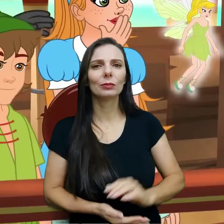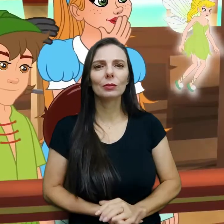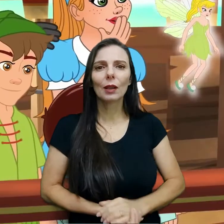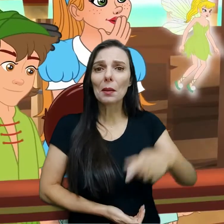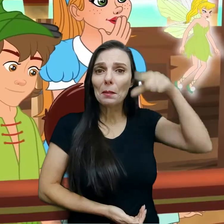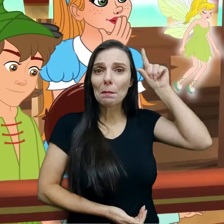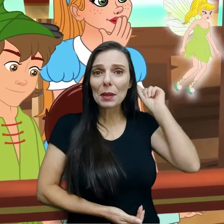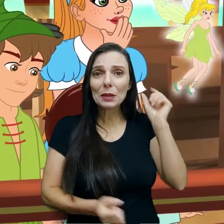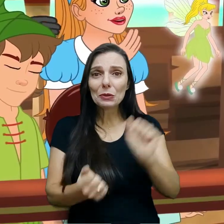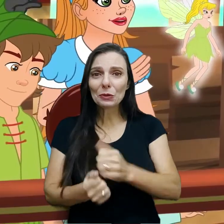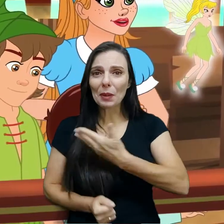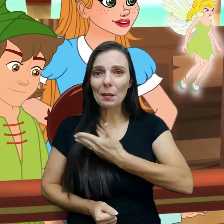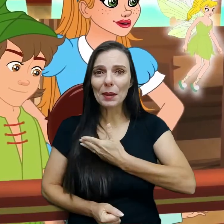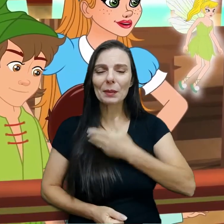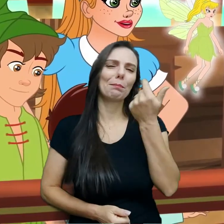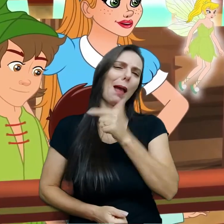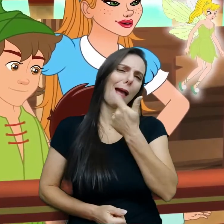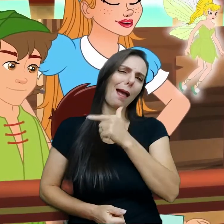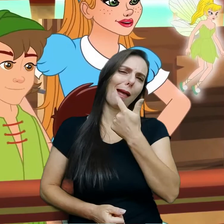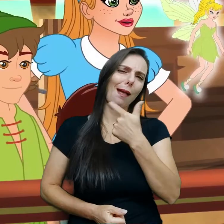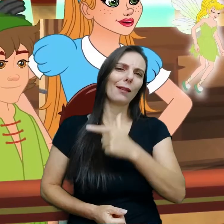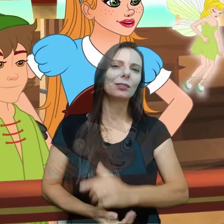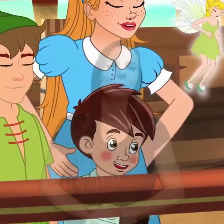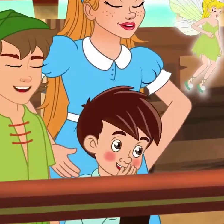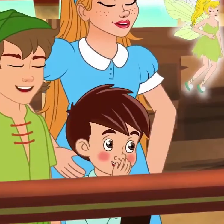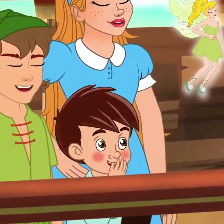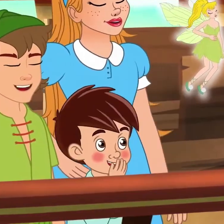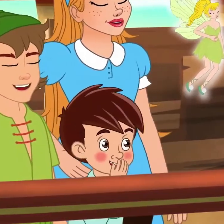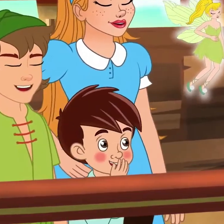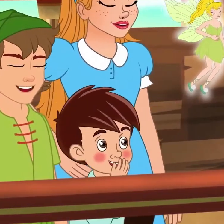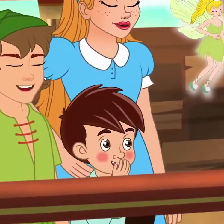pôde. Peter e os garotos começaram a rir.